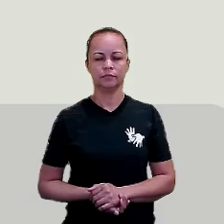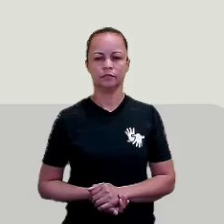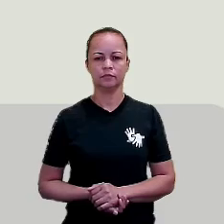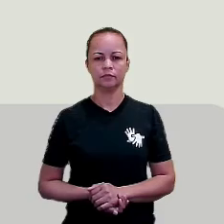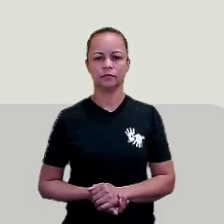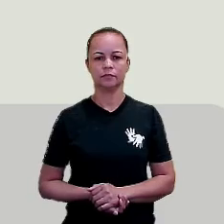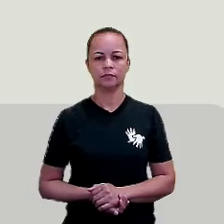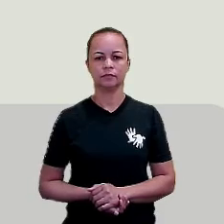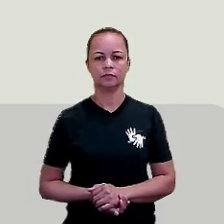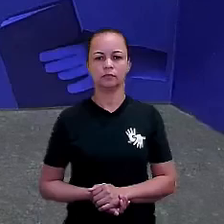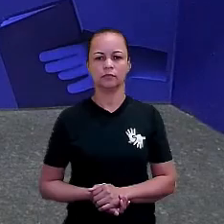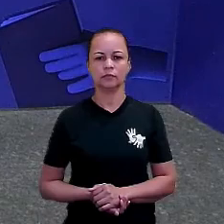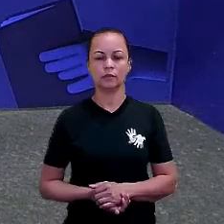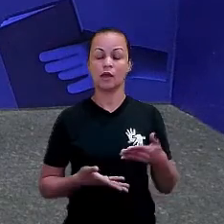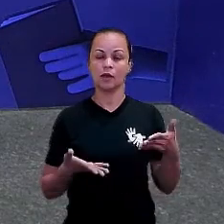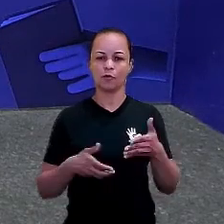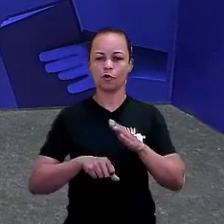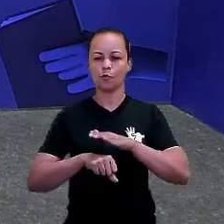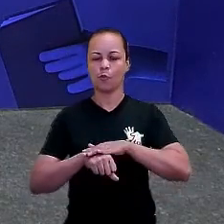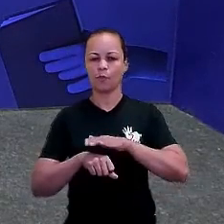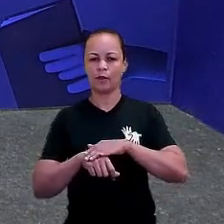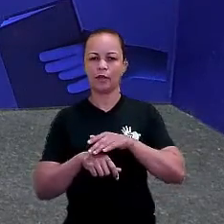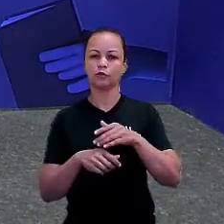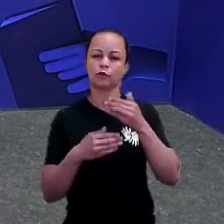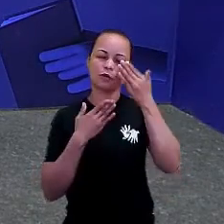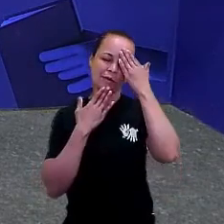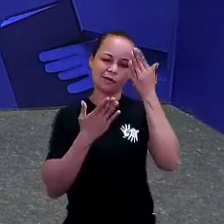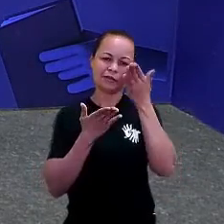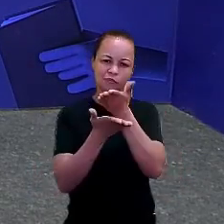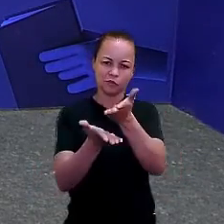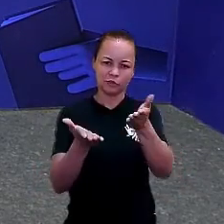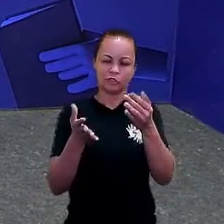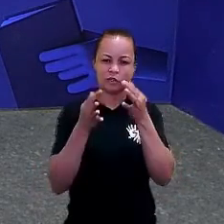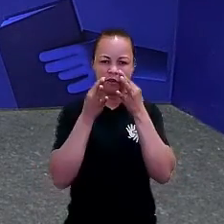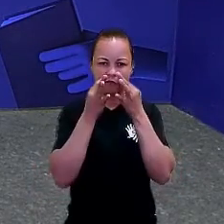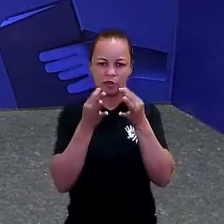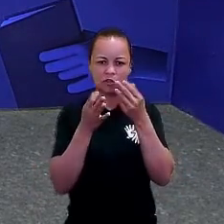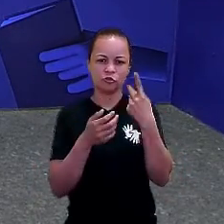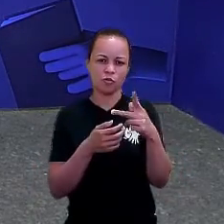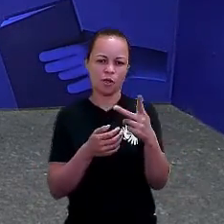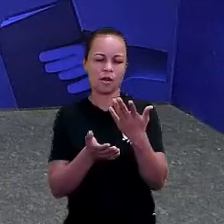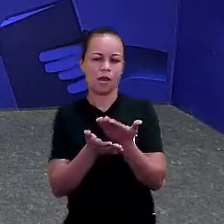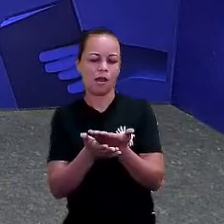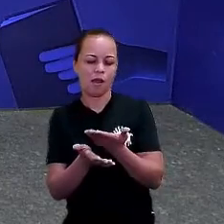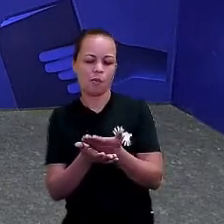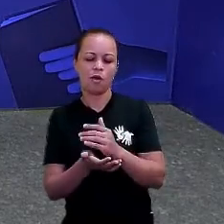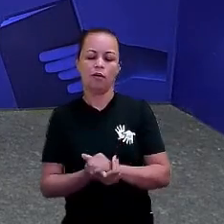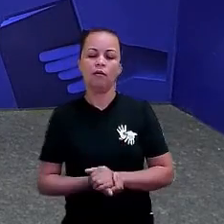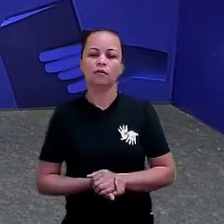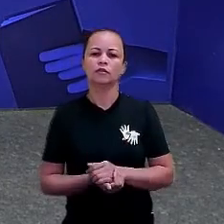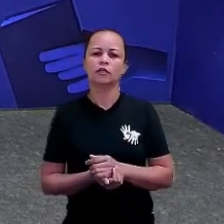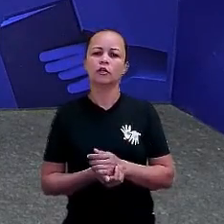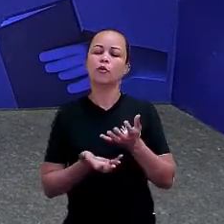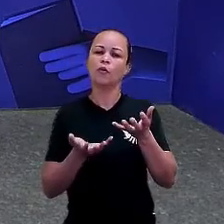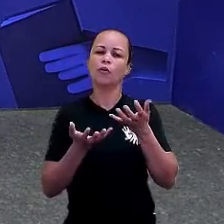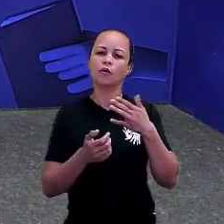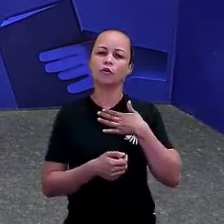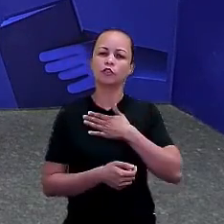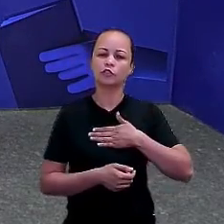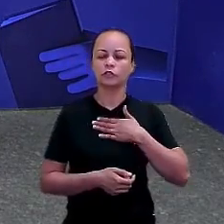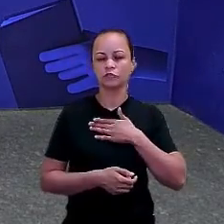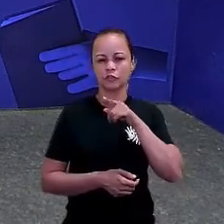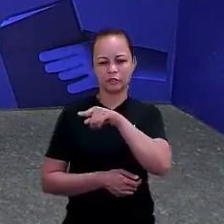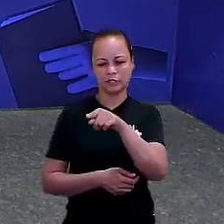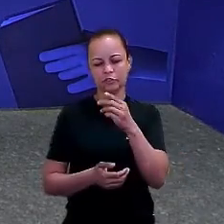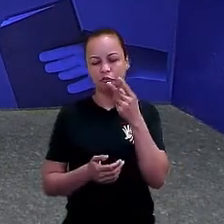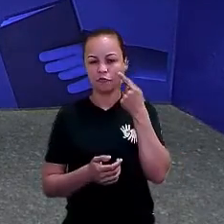Esse é aquele momento que eu agradeço por vocês terem assistido a aula. Gostaria muito que vocês assistissem a aula anterior sobre